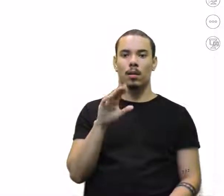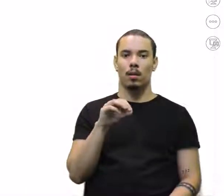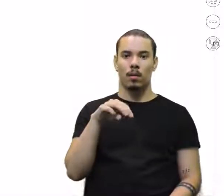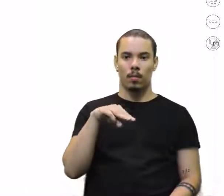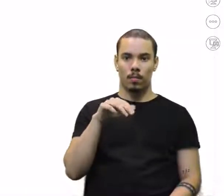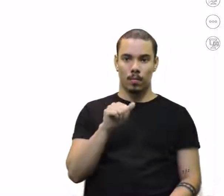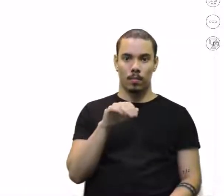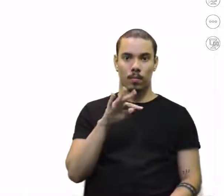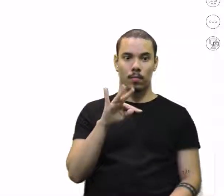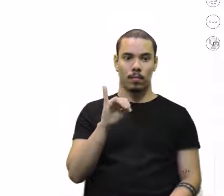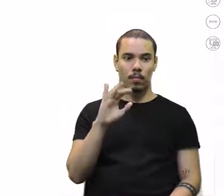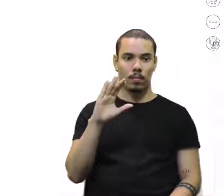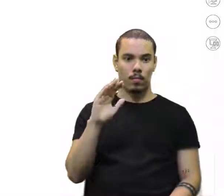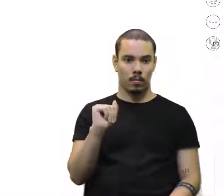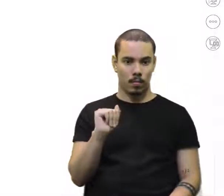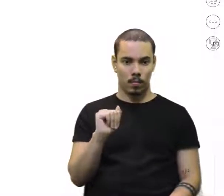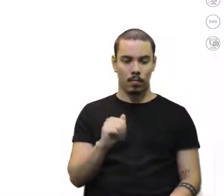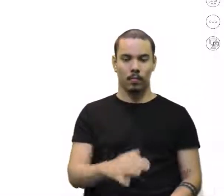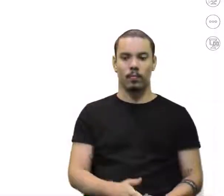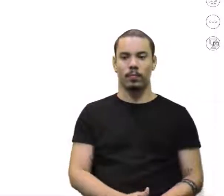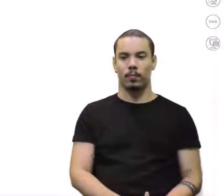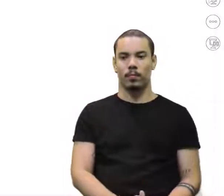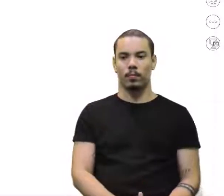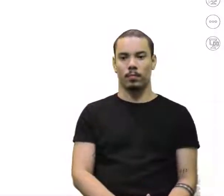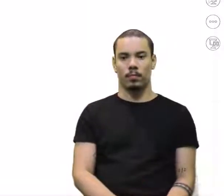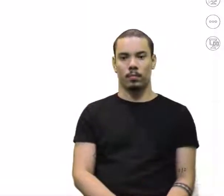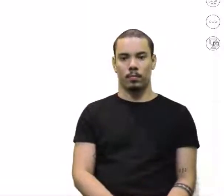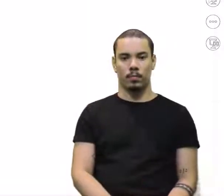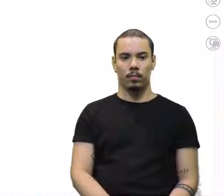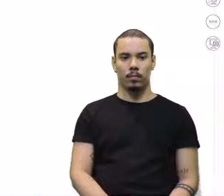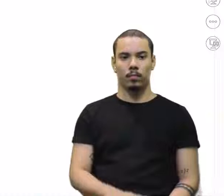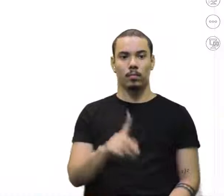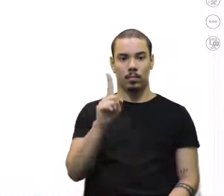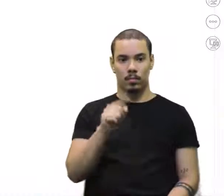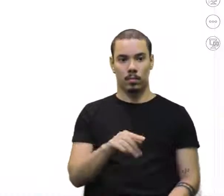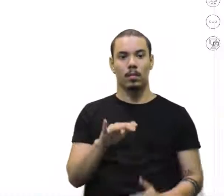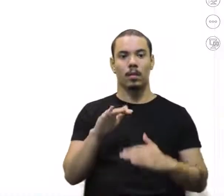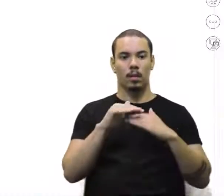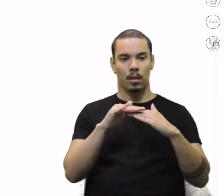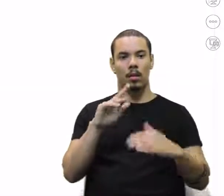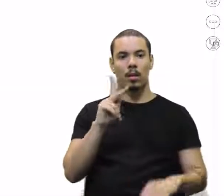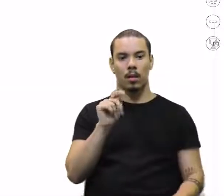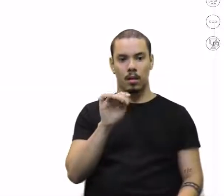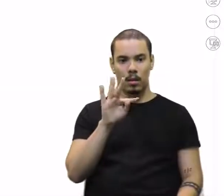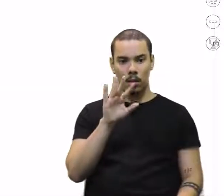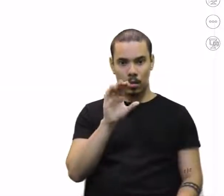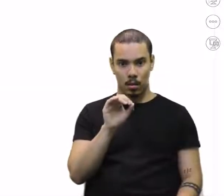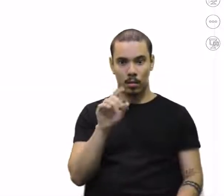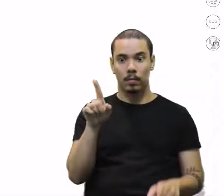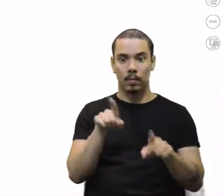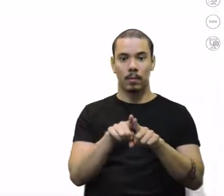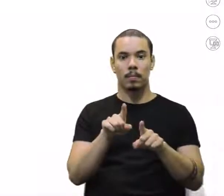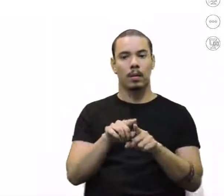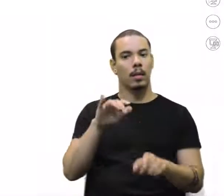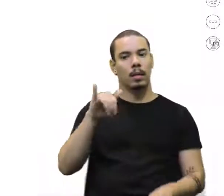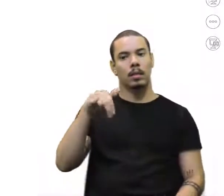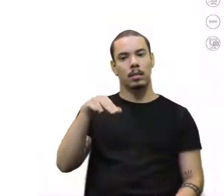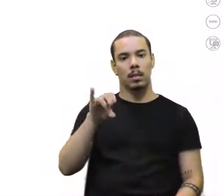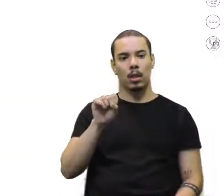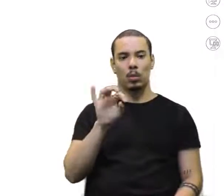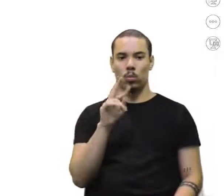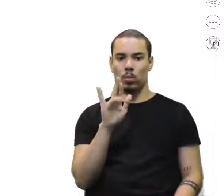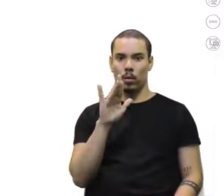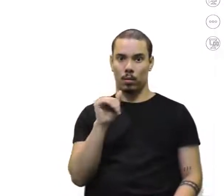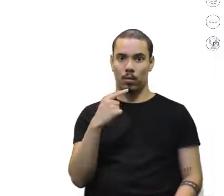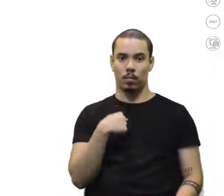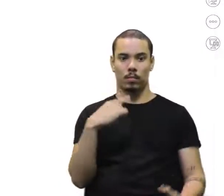aromática, tá? E além disso, ela é heterogênea, tem heteroátomos, também é insaturada, ou seja,